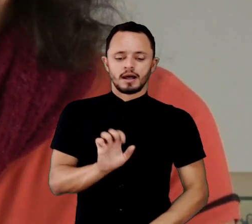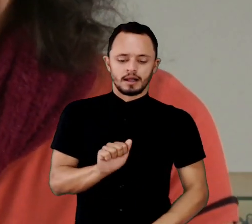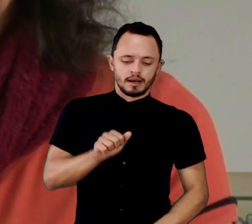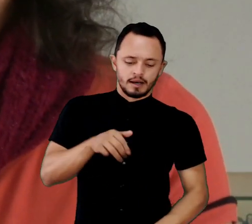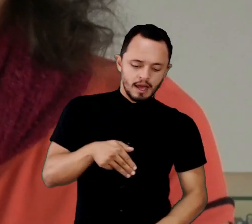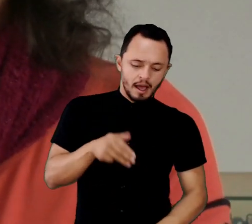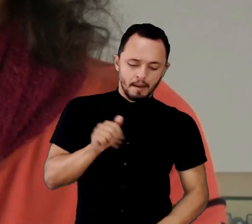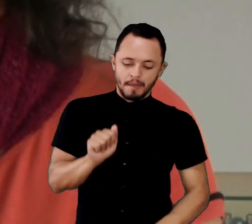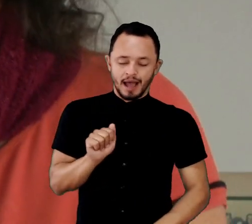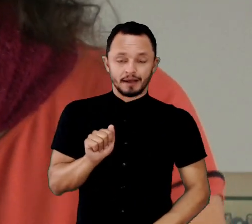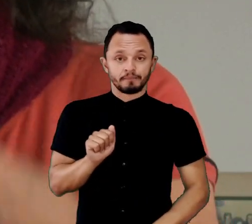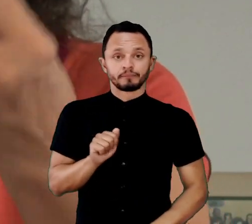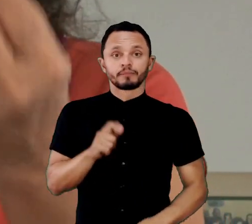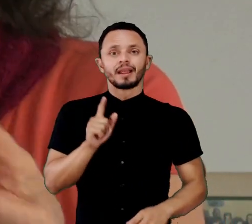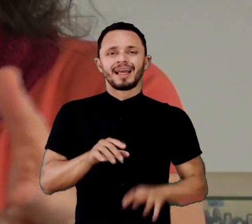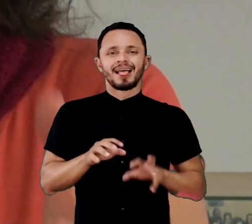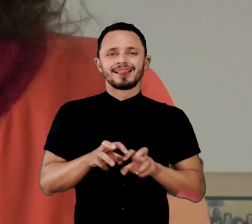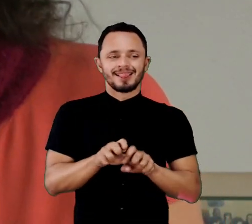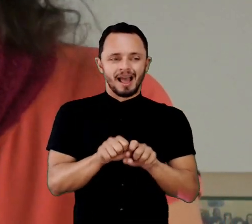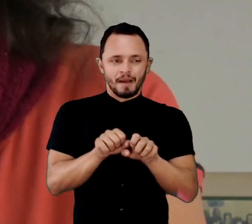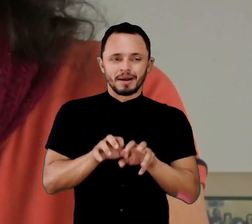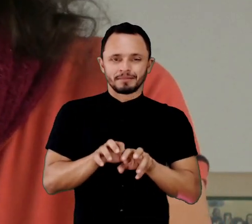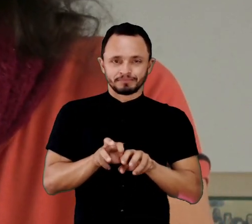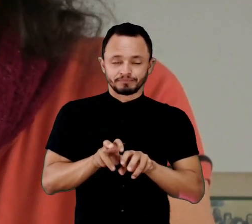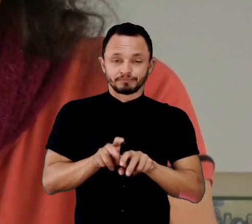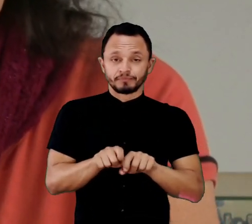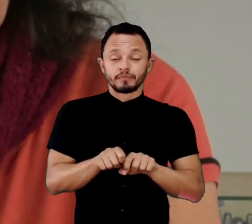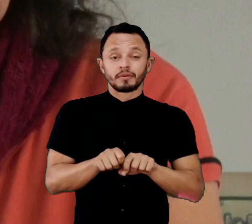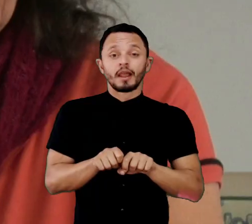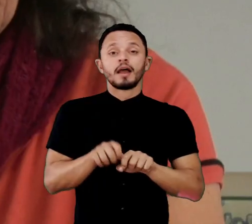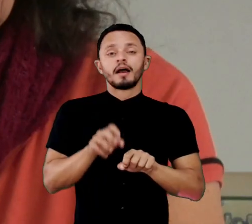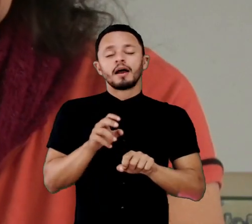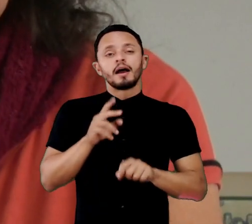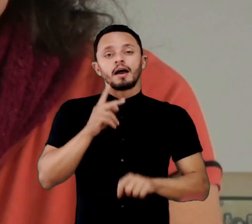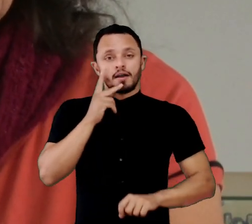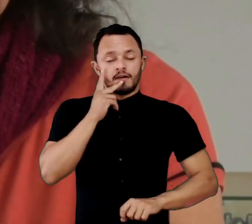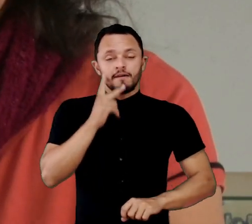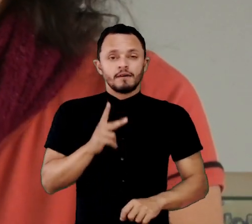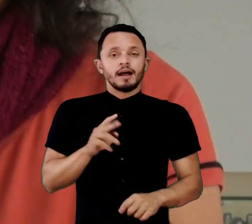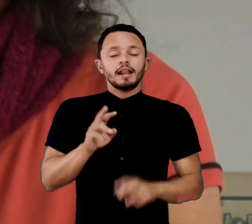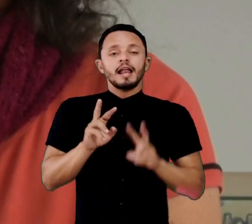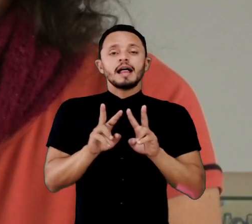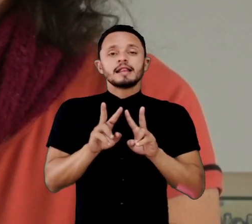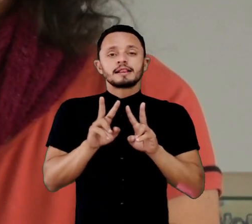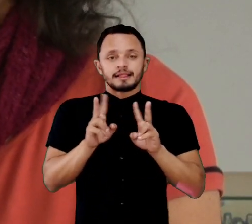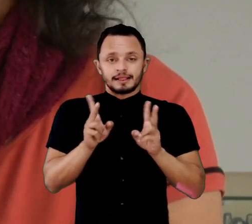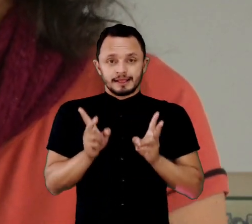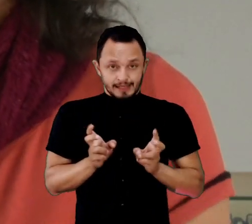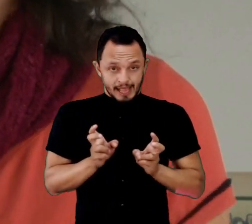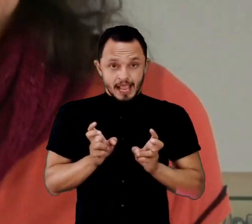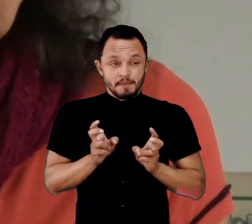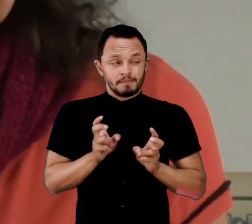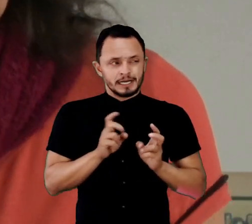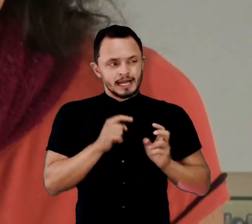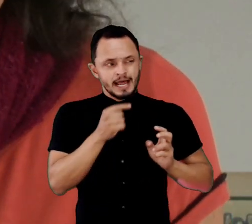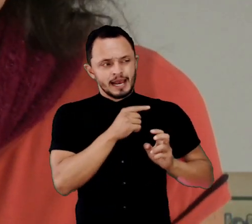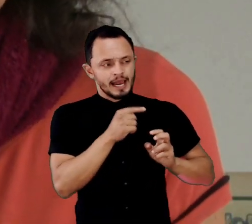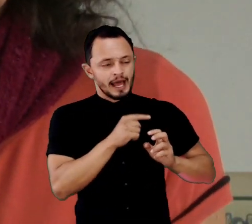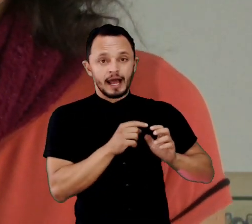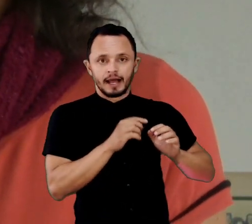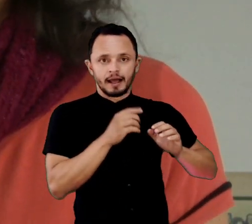é um espetáculo que fala sobre o rompimento da barragem do Fundão em Mariana. E a gente estreou em